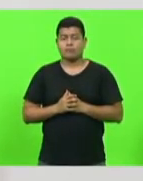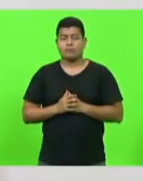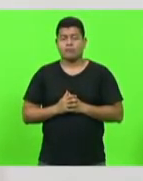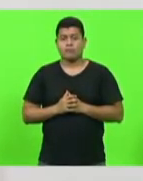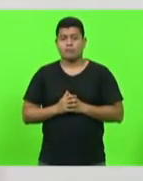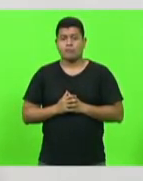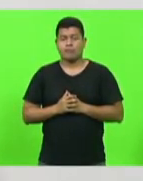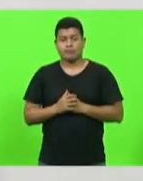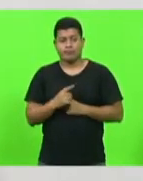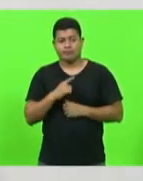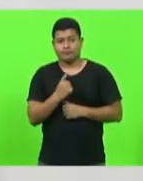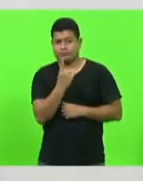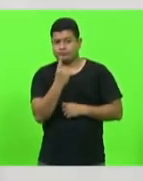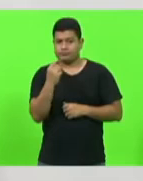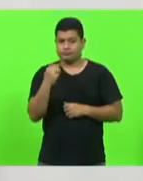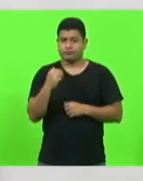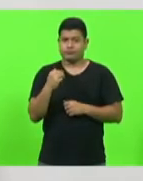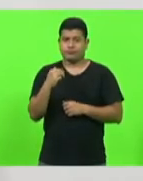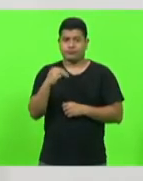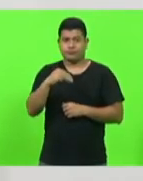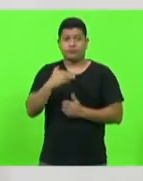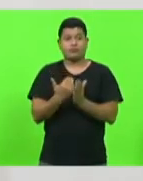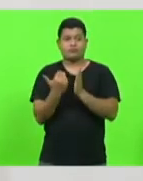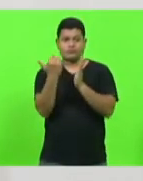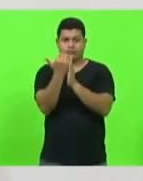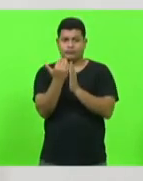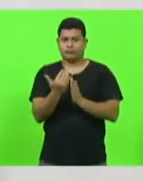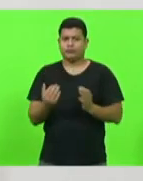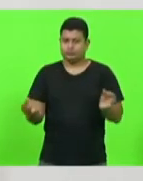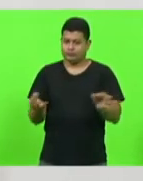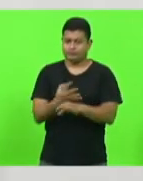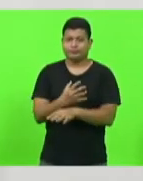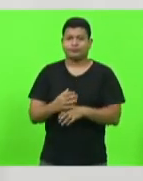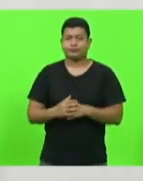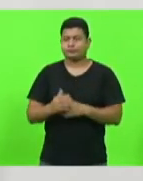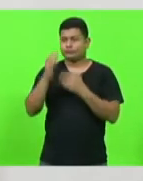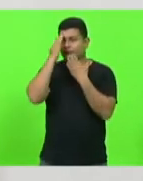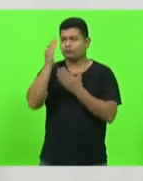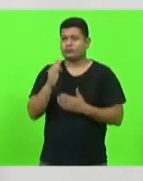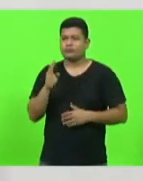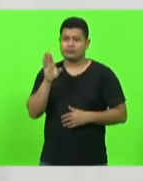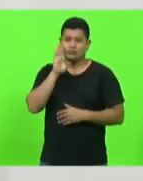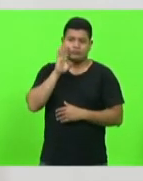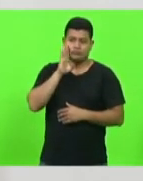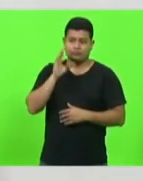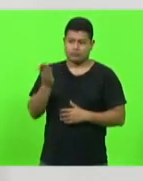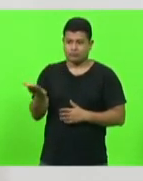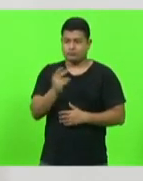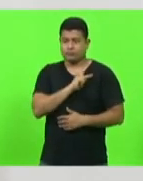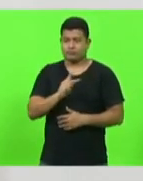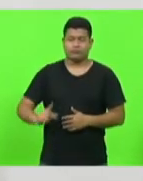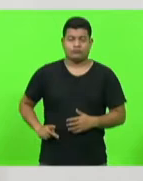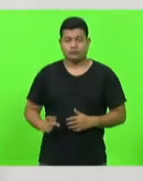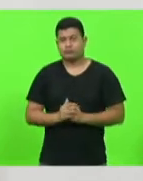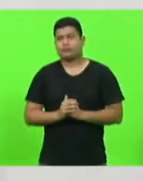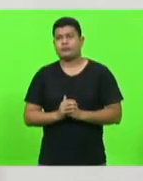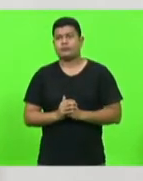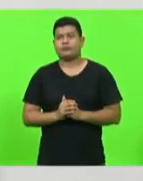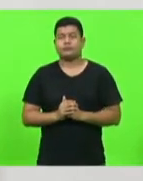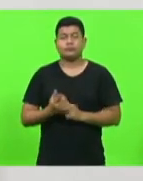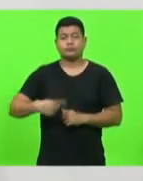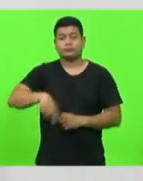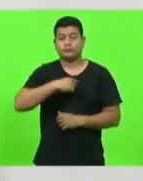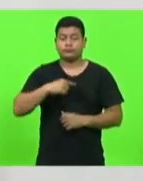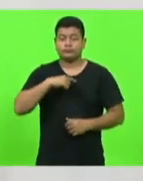Vossa Excelência, será mais um minuto, deputado. Obrigado, Berlanda, presidente. Então, nós temos, então,